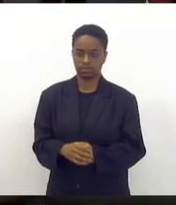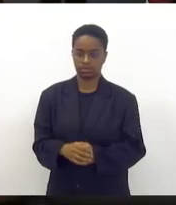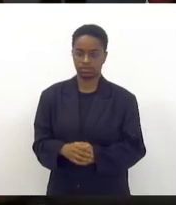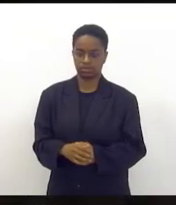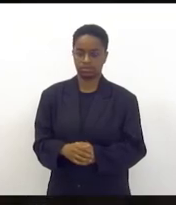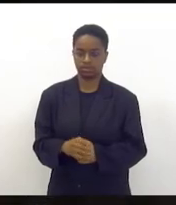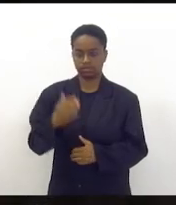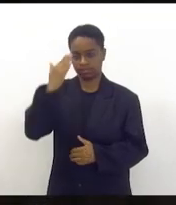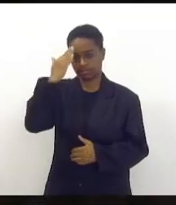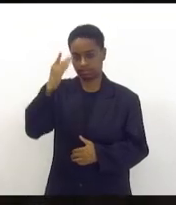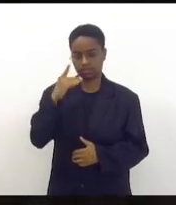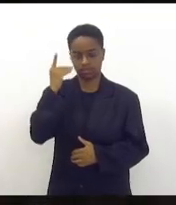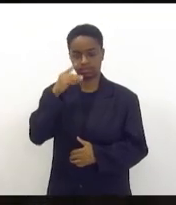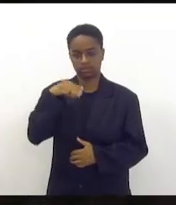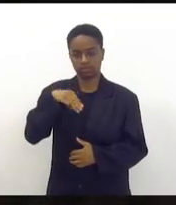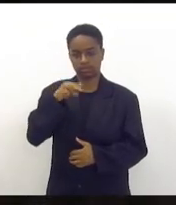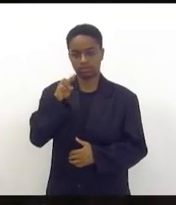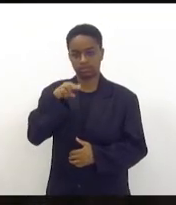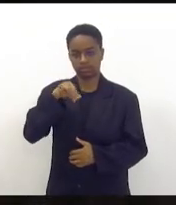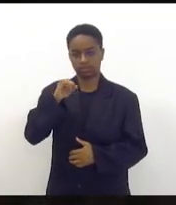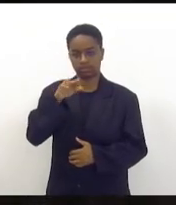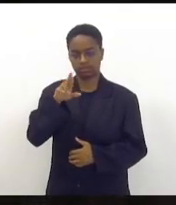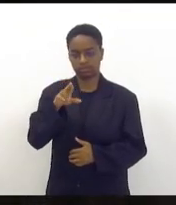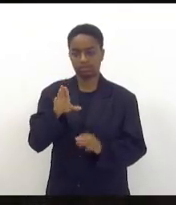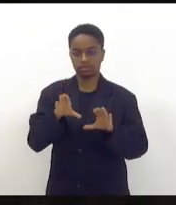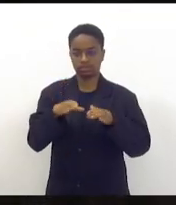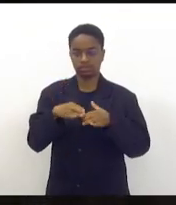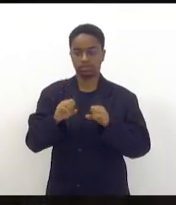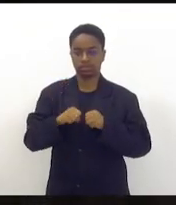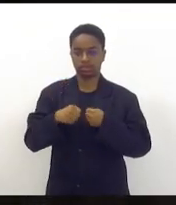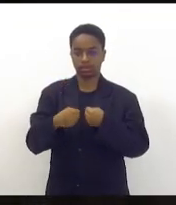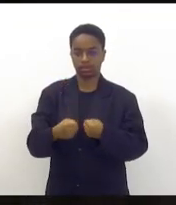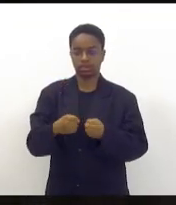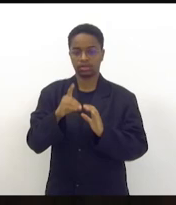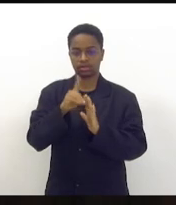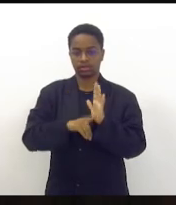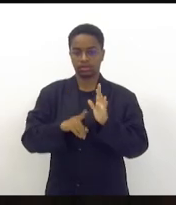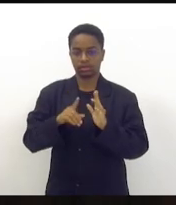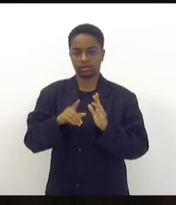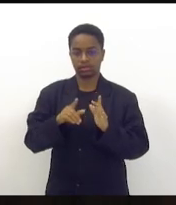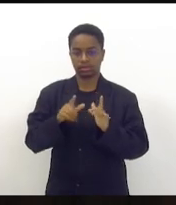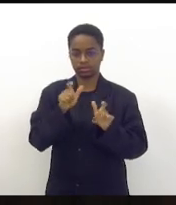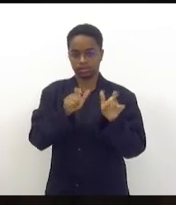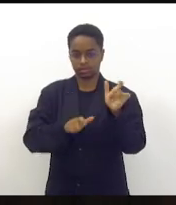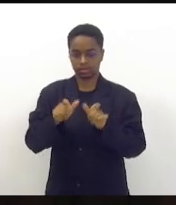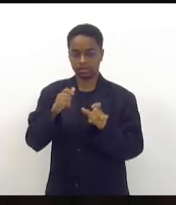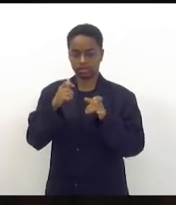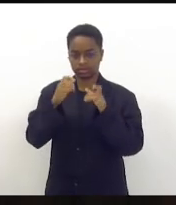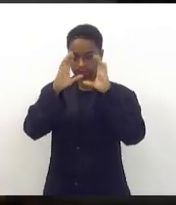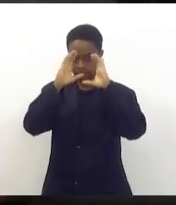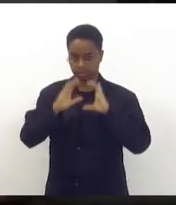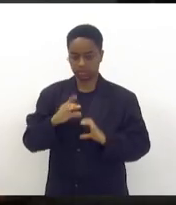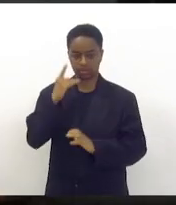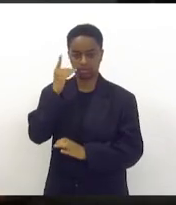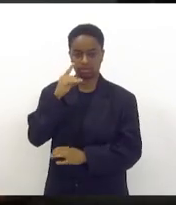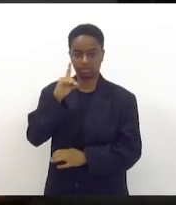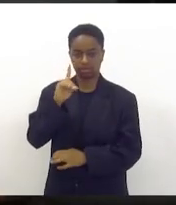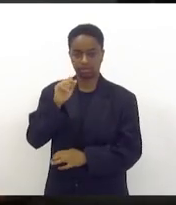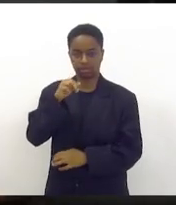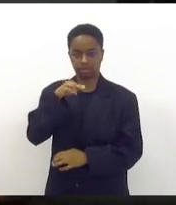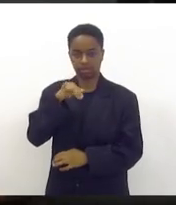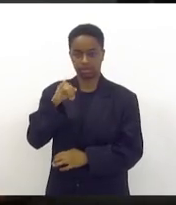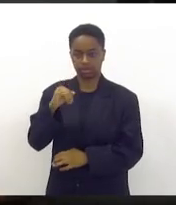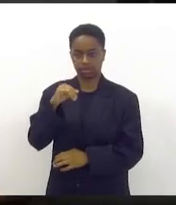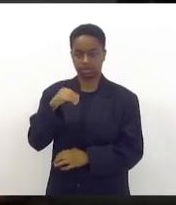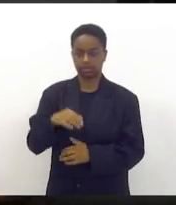Muito obrigado, deputado Munir. Pela Comissão de Defesa dos Direitos Humanos e Cidadania, deputada Dani Monteiro.